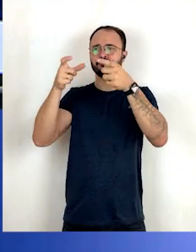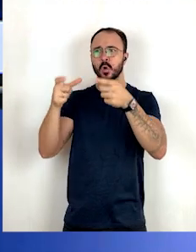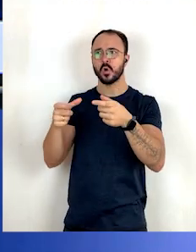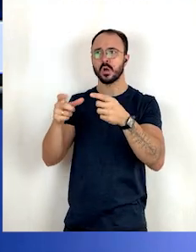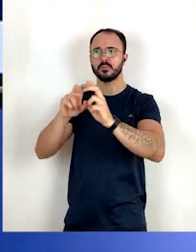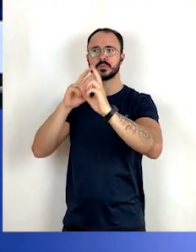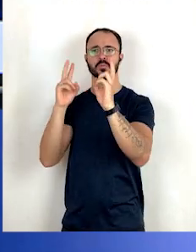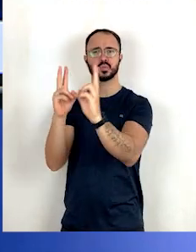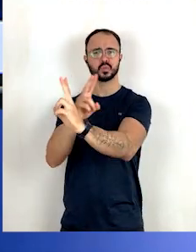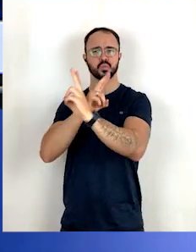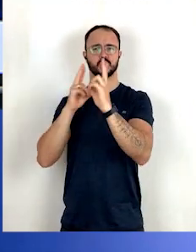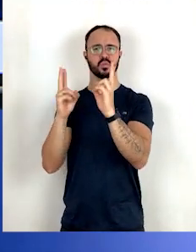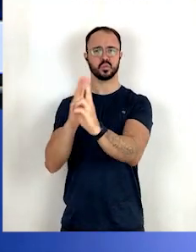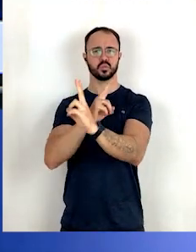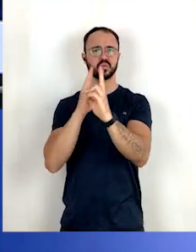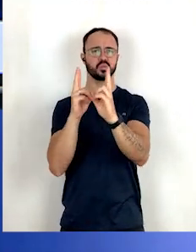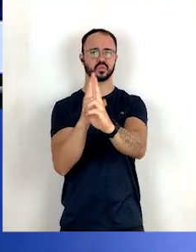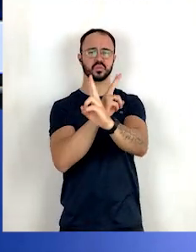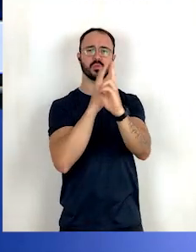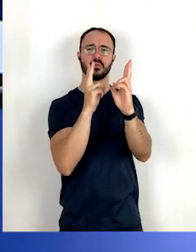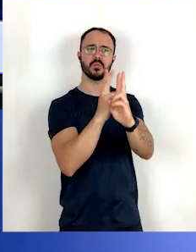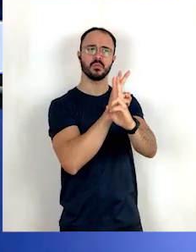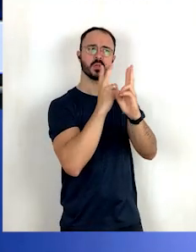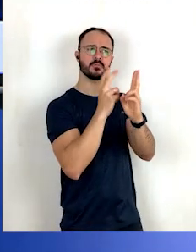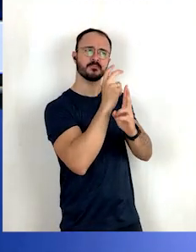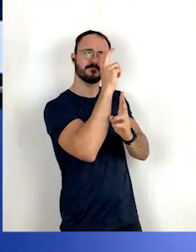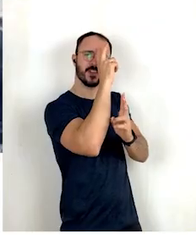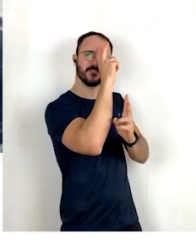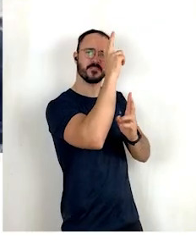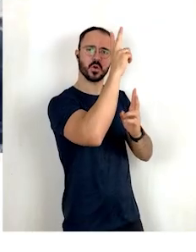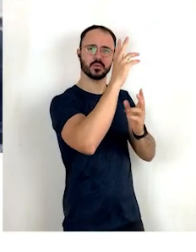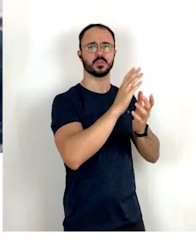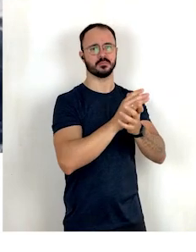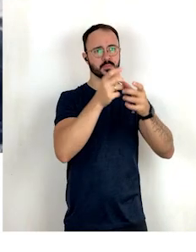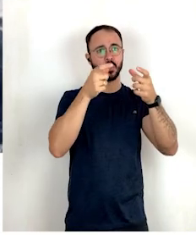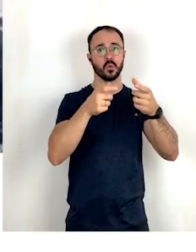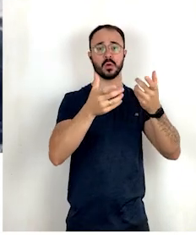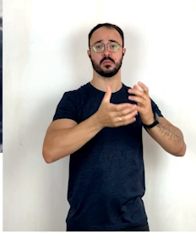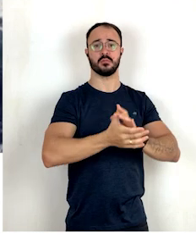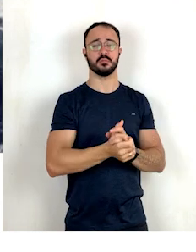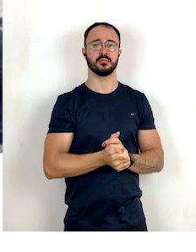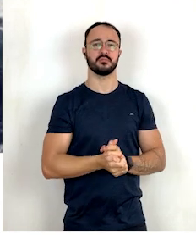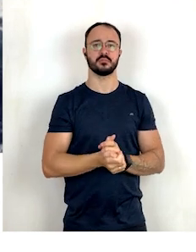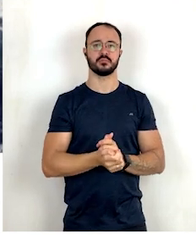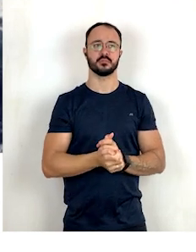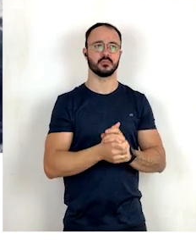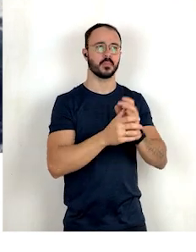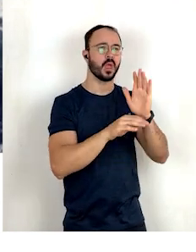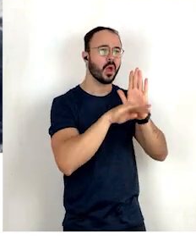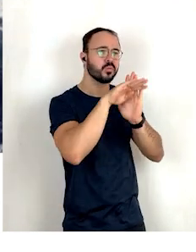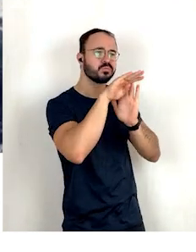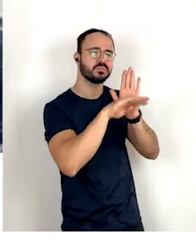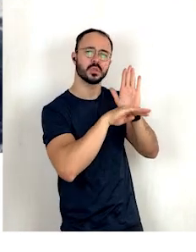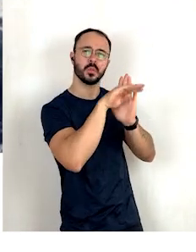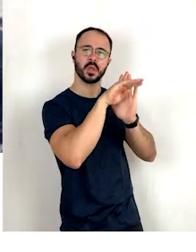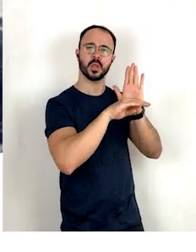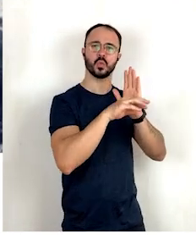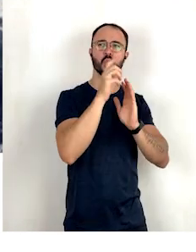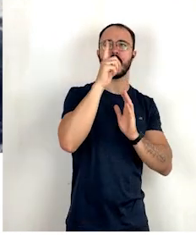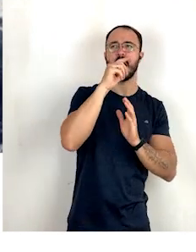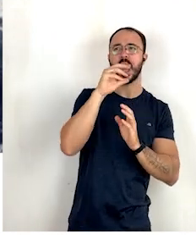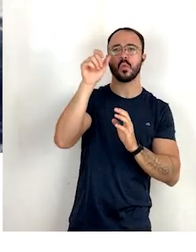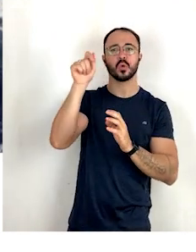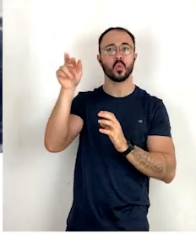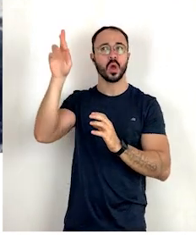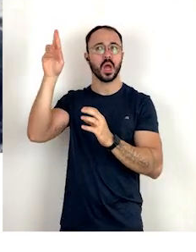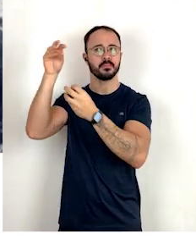movimento circular faz com que haja movimentação. A umidade e a temperatura têm a ver com essa diferença de pressão. Quando